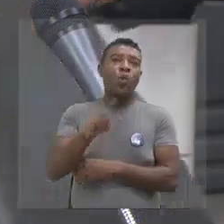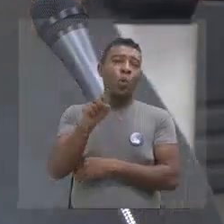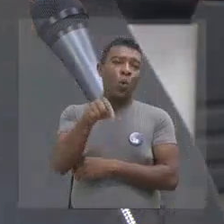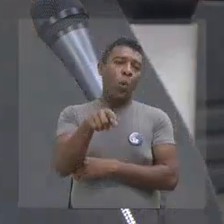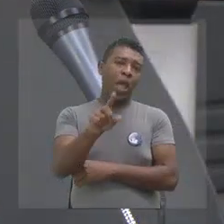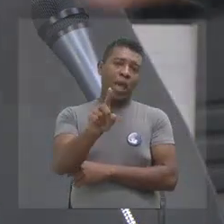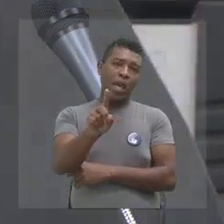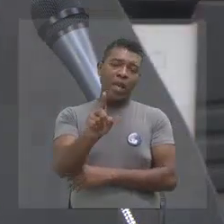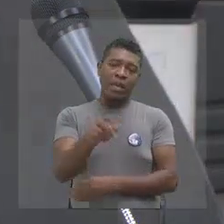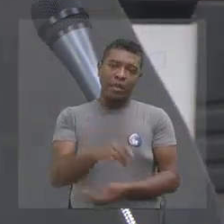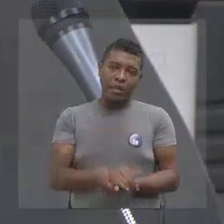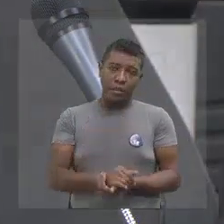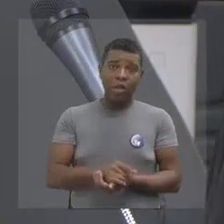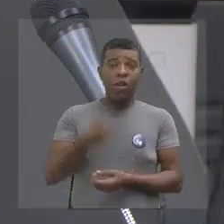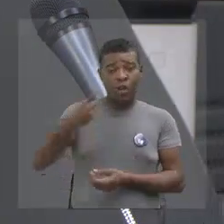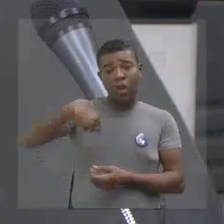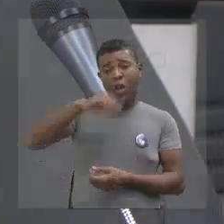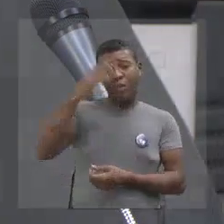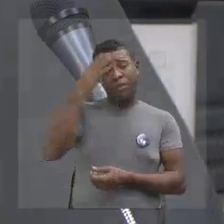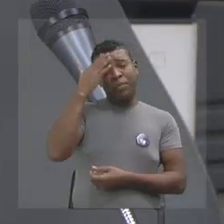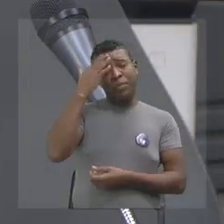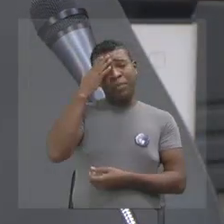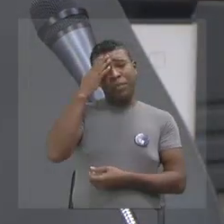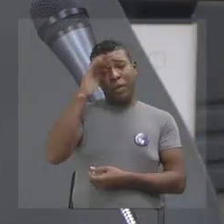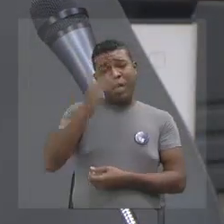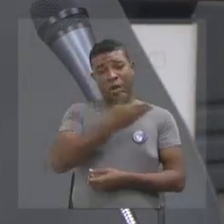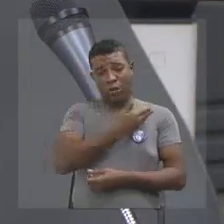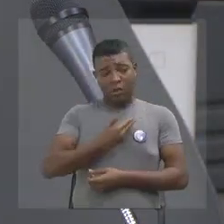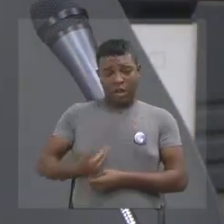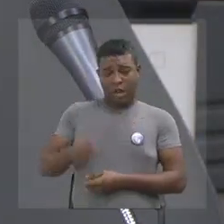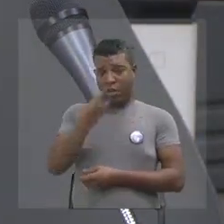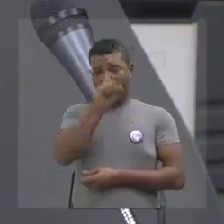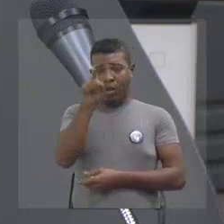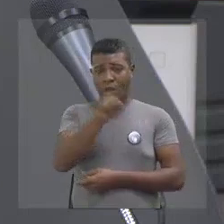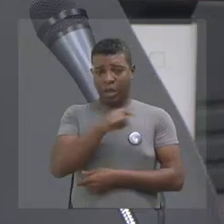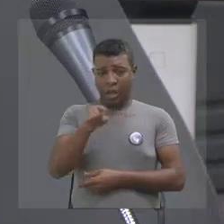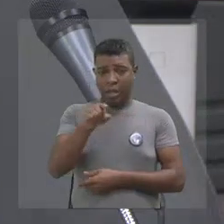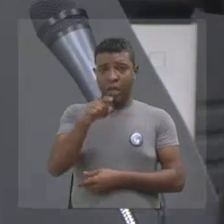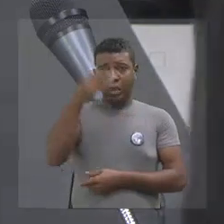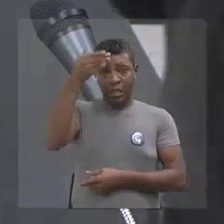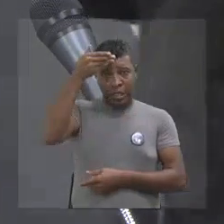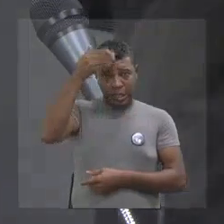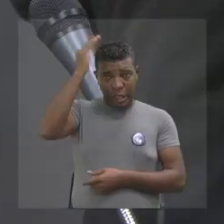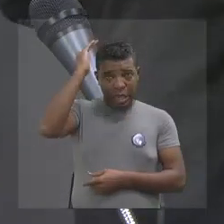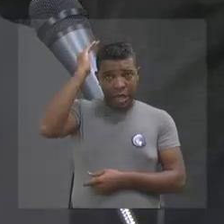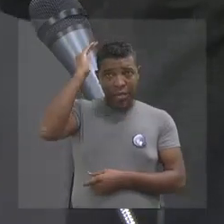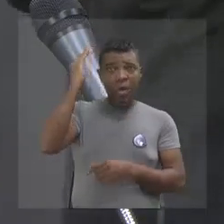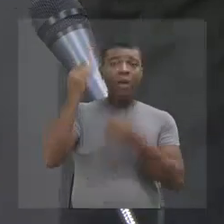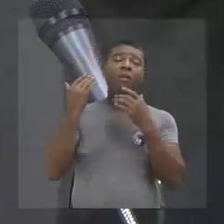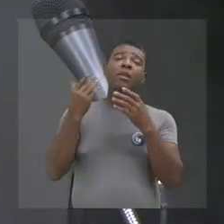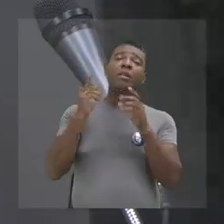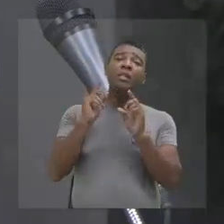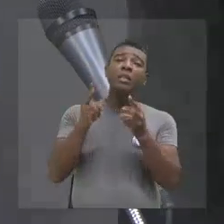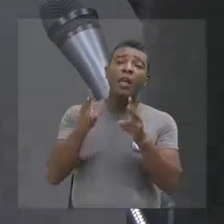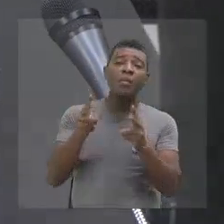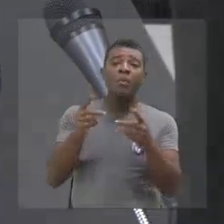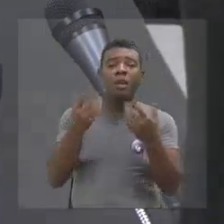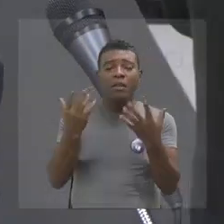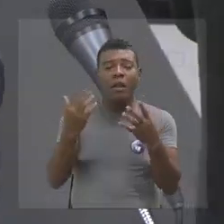sabemos que o governador Zema muito pela produzir e preservar que sempre pregamos e sempre trabalhando nesse